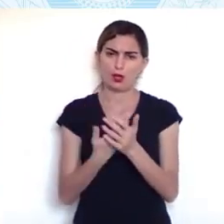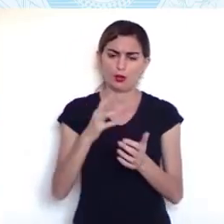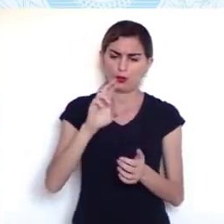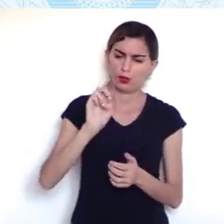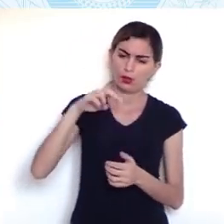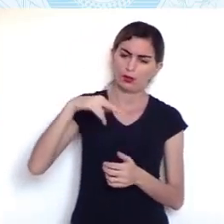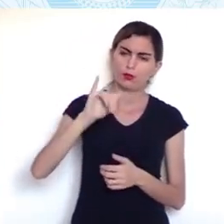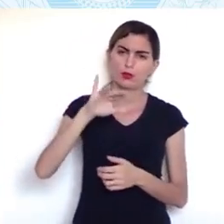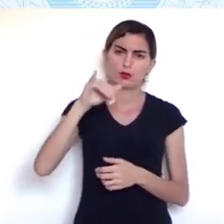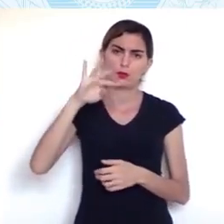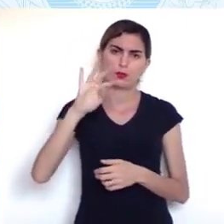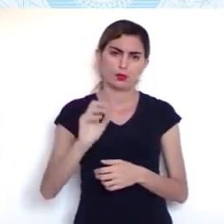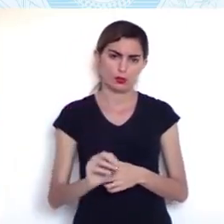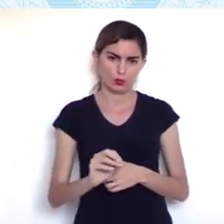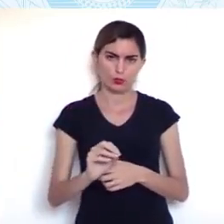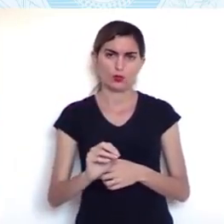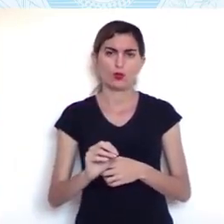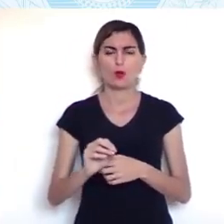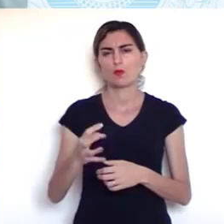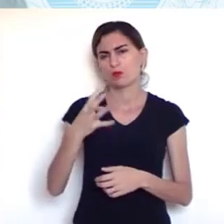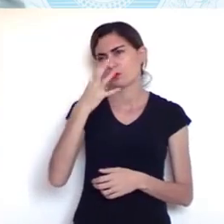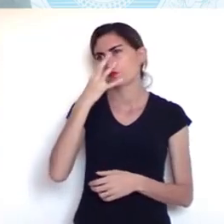renascimento é uma aula